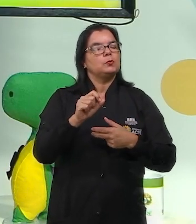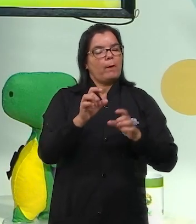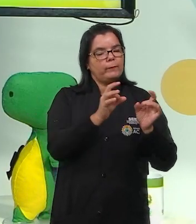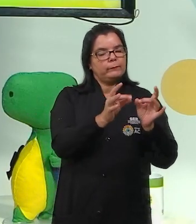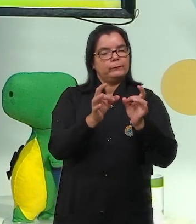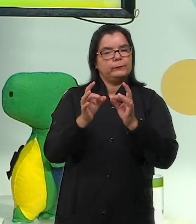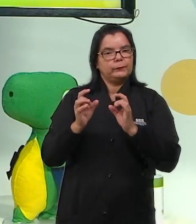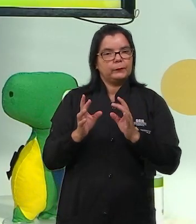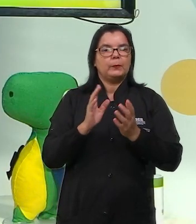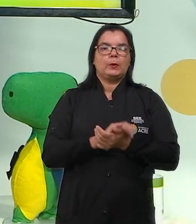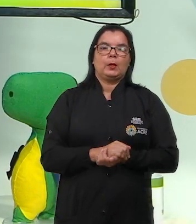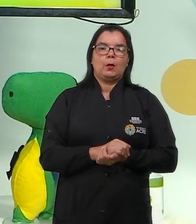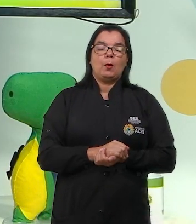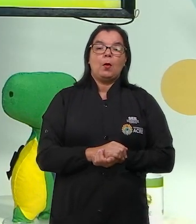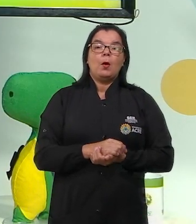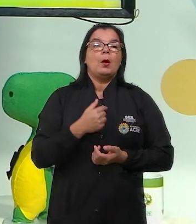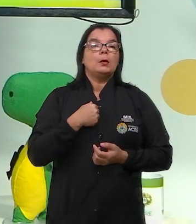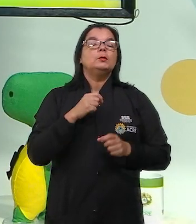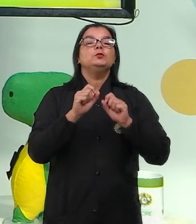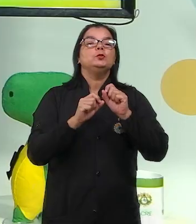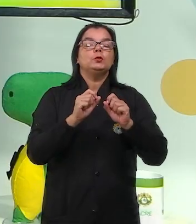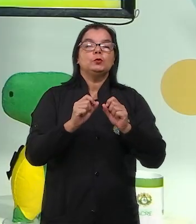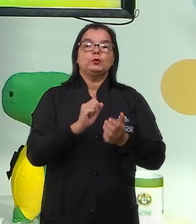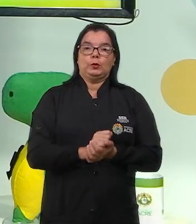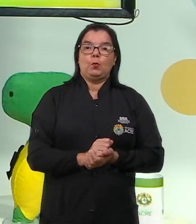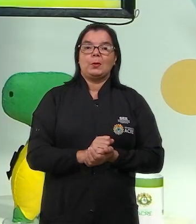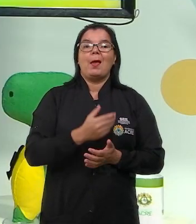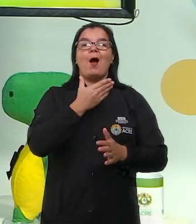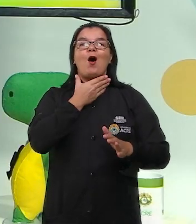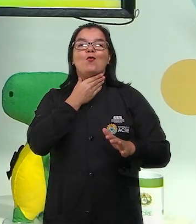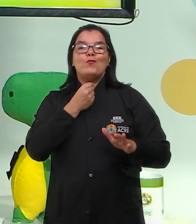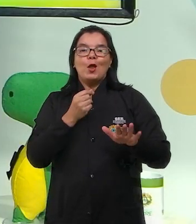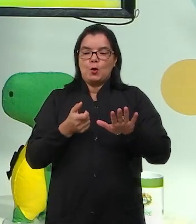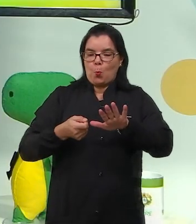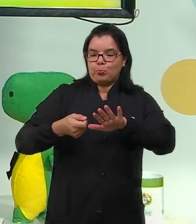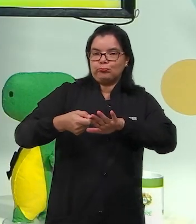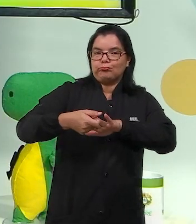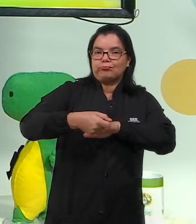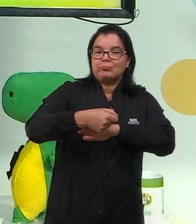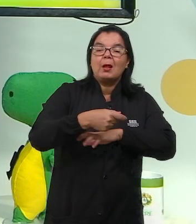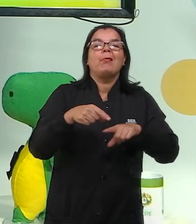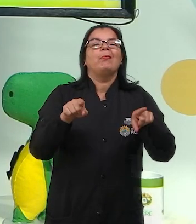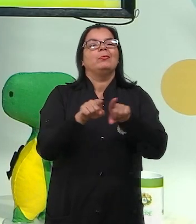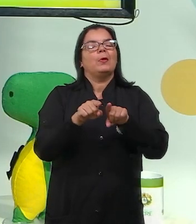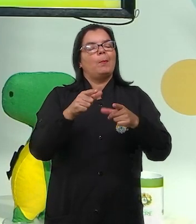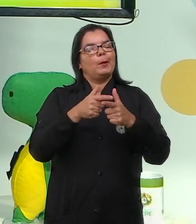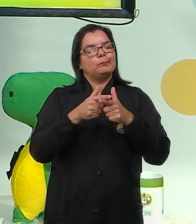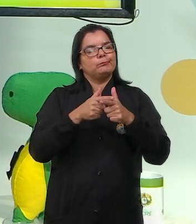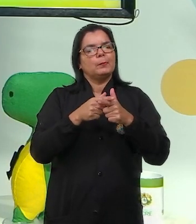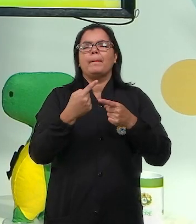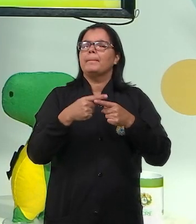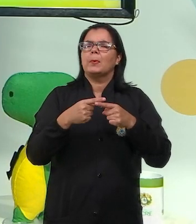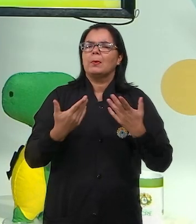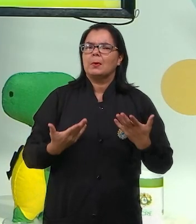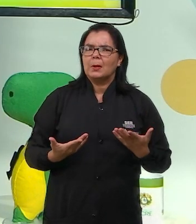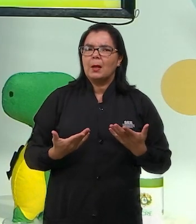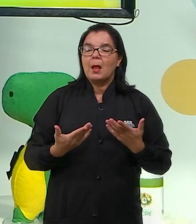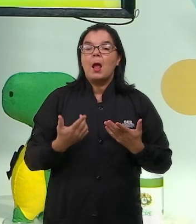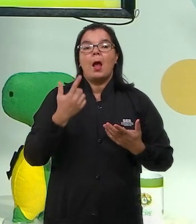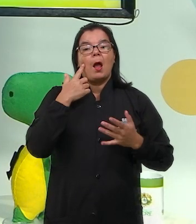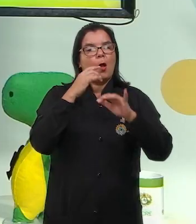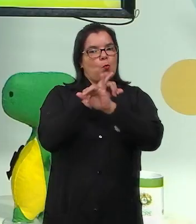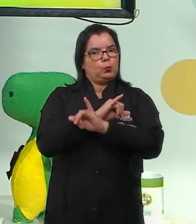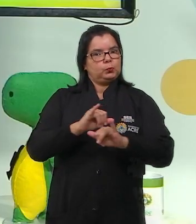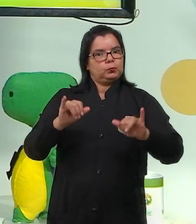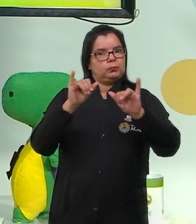vendido. Outro exemplo disso são as fake news. As fake news também é um grande problema. Por quê? Porque a notícia